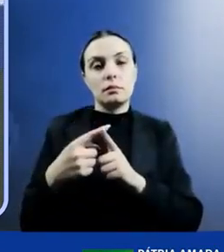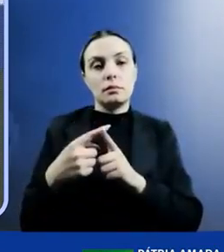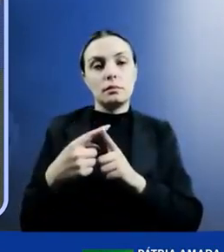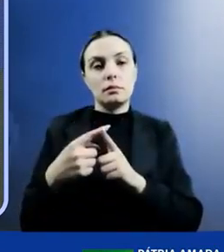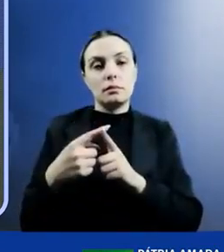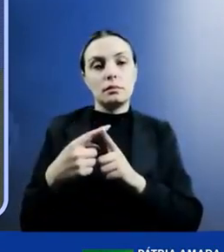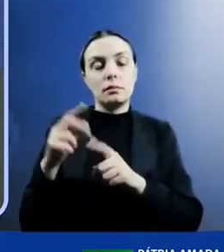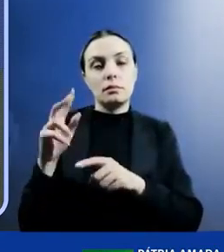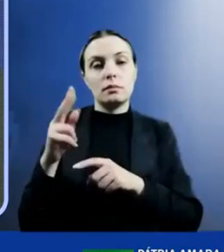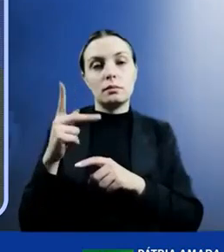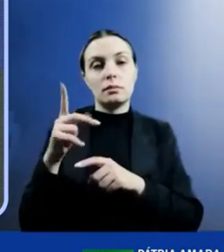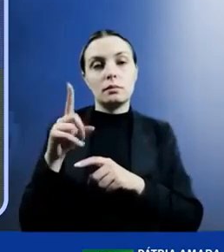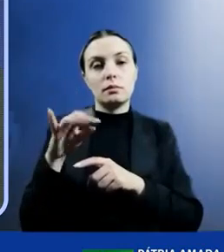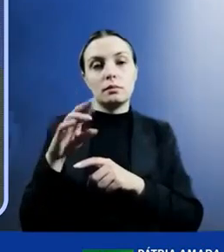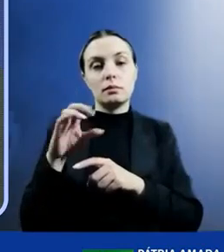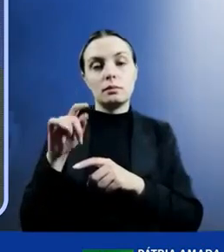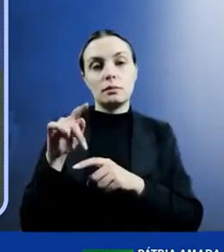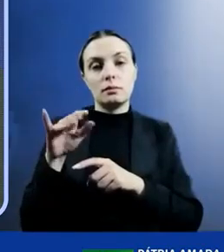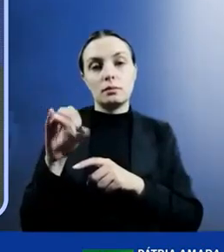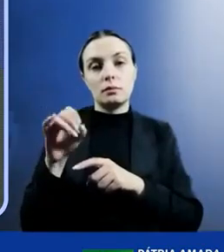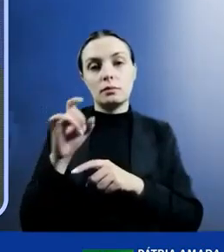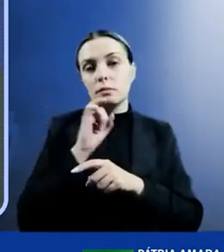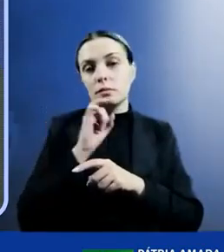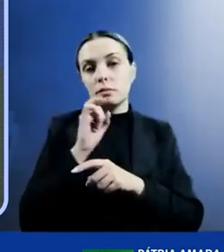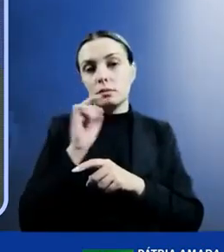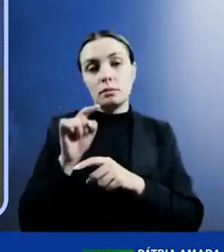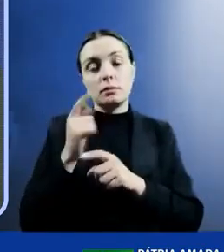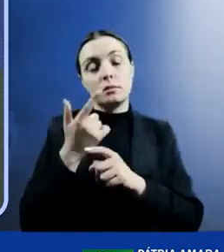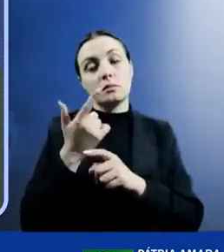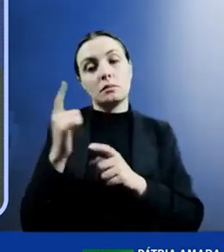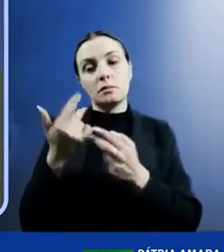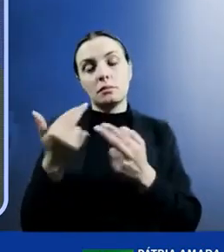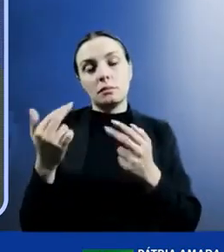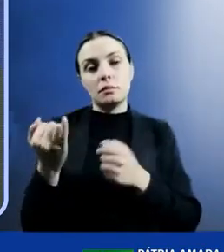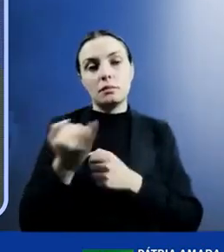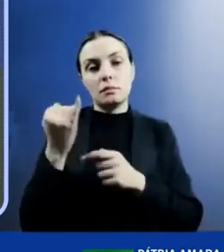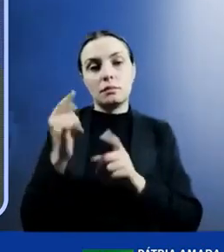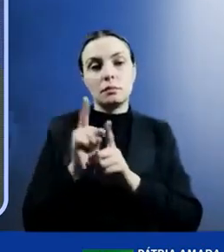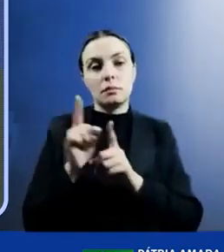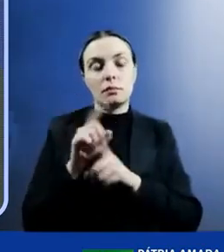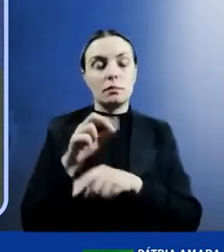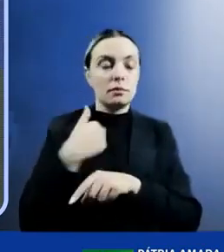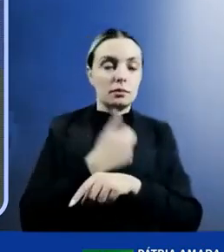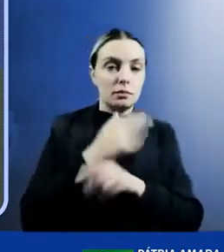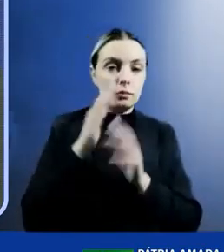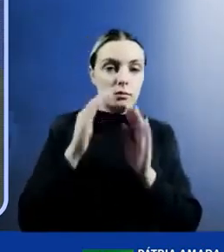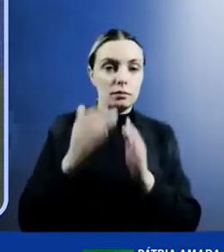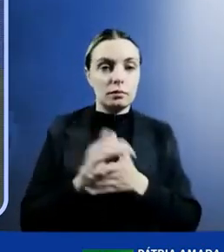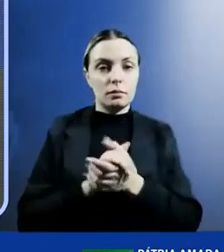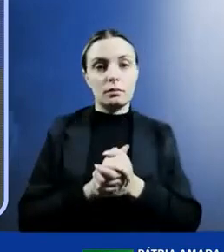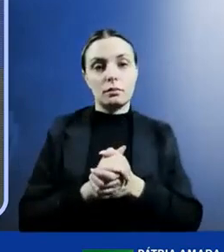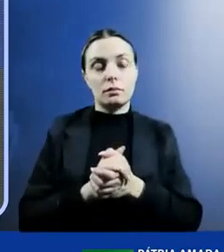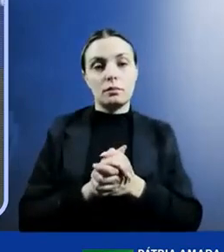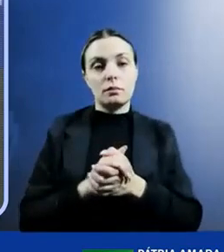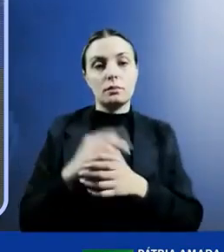hidrogênio verde. Este é um outro aspecto importante que nós temos trabalhado. E Pernambuco já tem